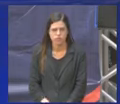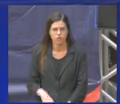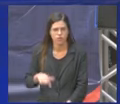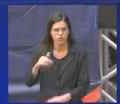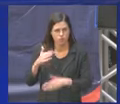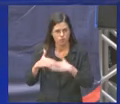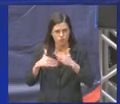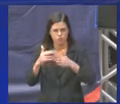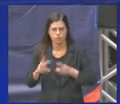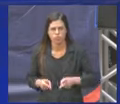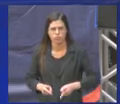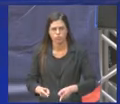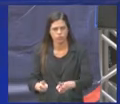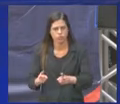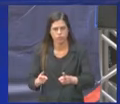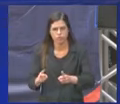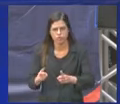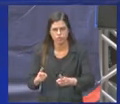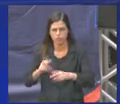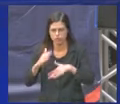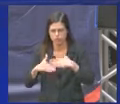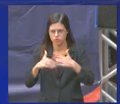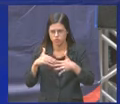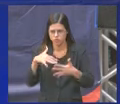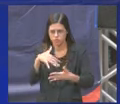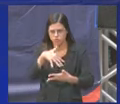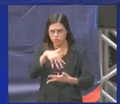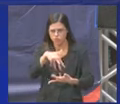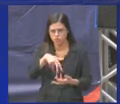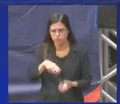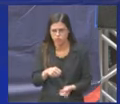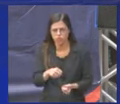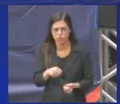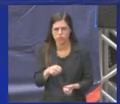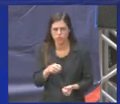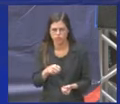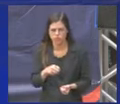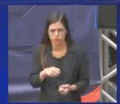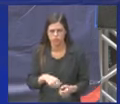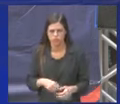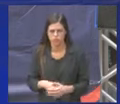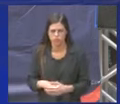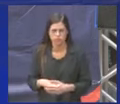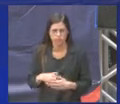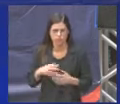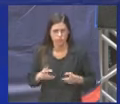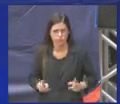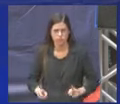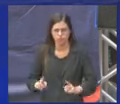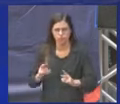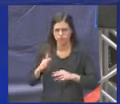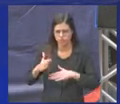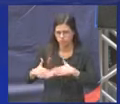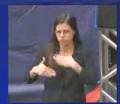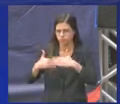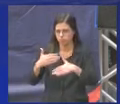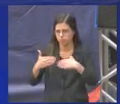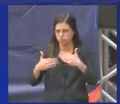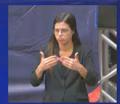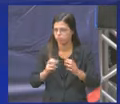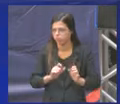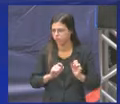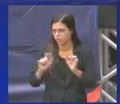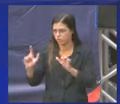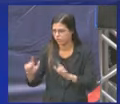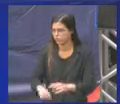Evolução contínua. O desenvolvimento sustentado, jamais será conclusivo. Ele está sempre em evolução.